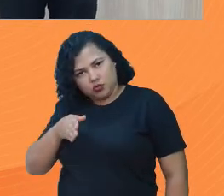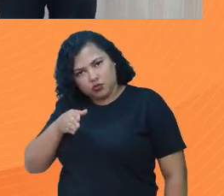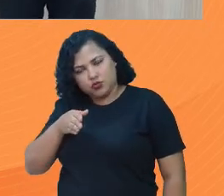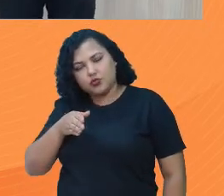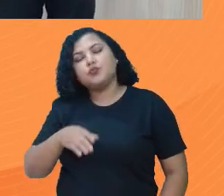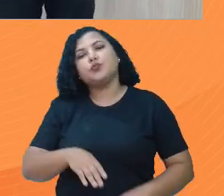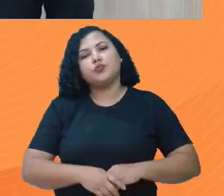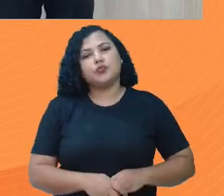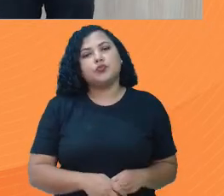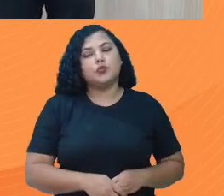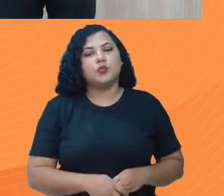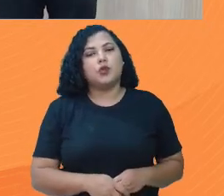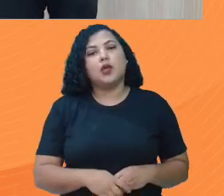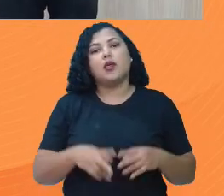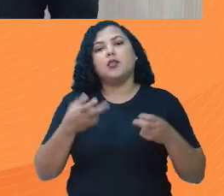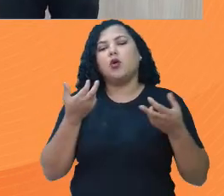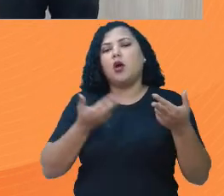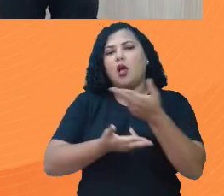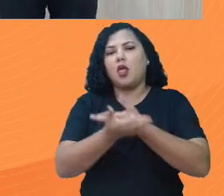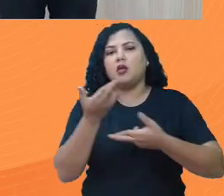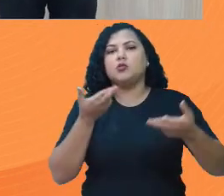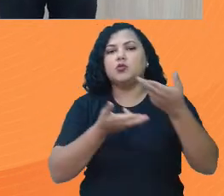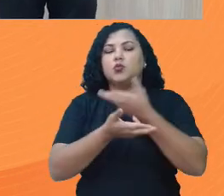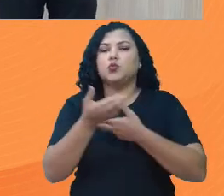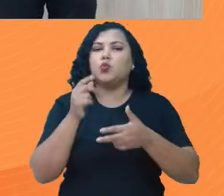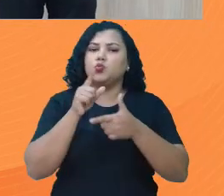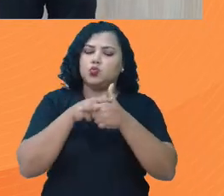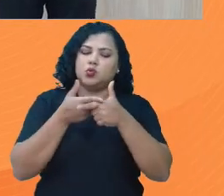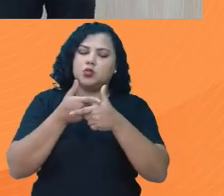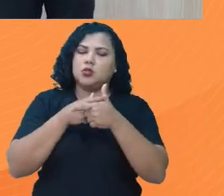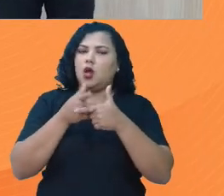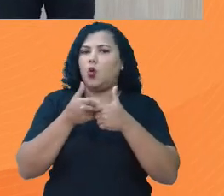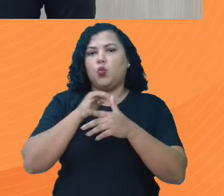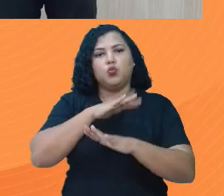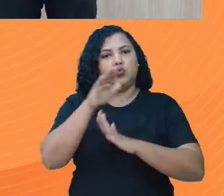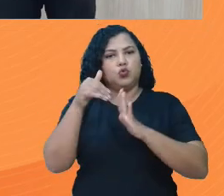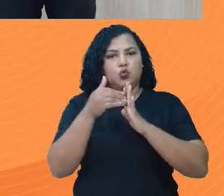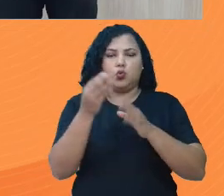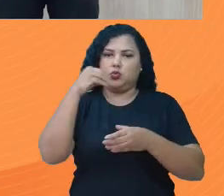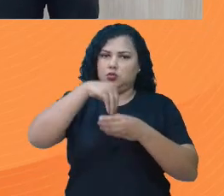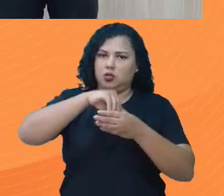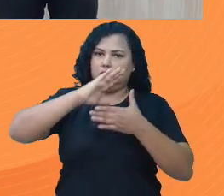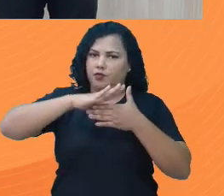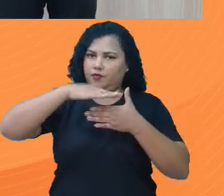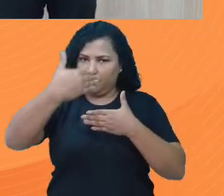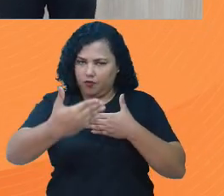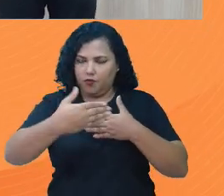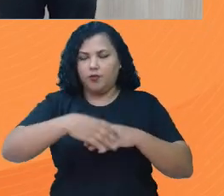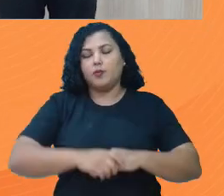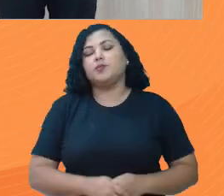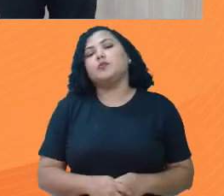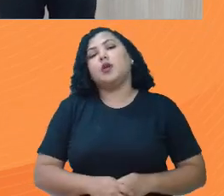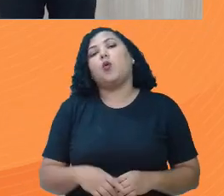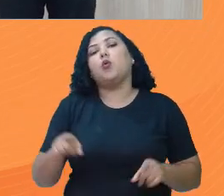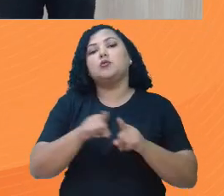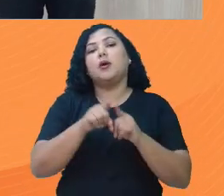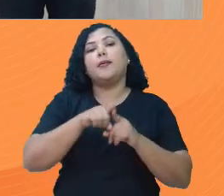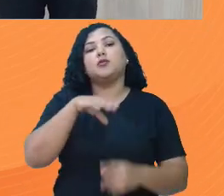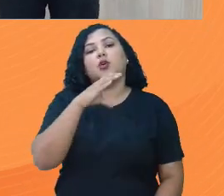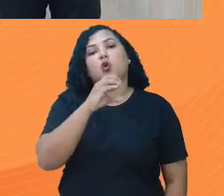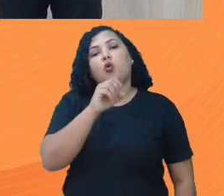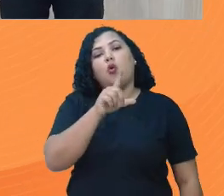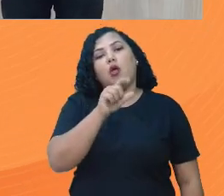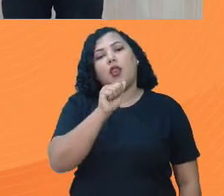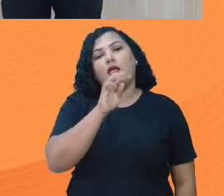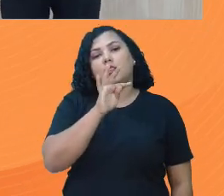H, certo? Então, relacionamos aí todos os ângulos internos e externos, certo? Com os colaterais e os